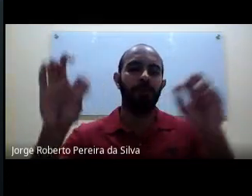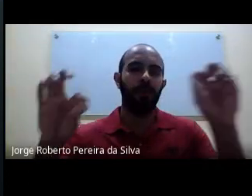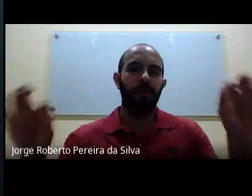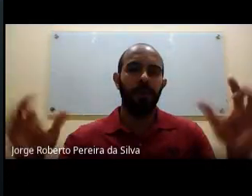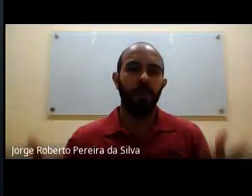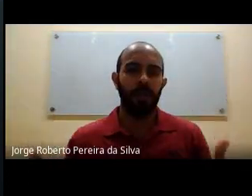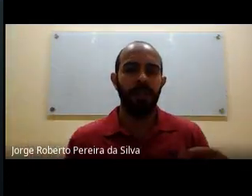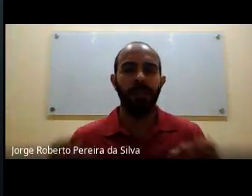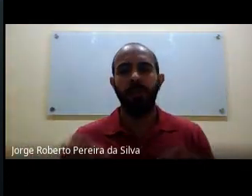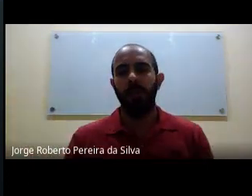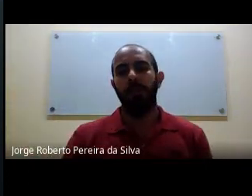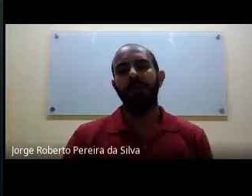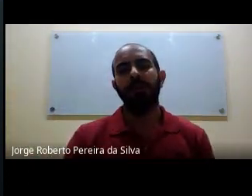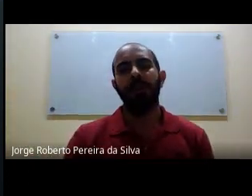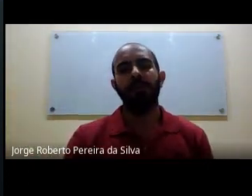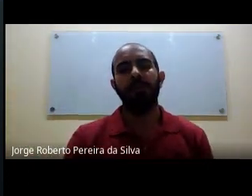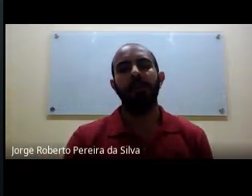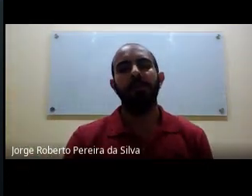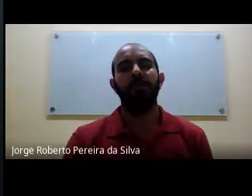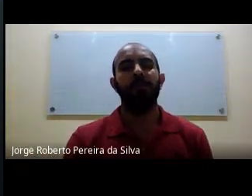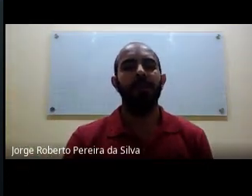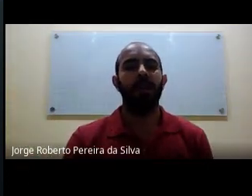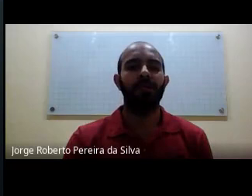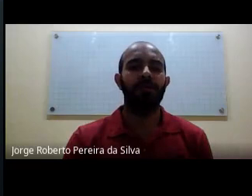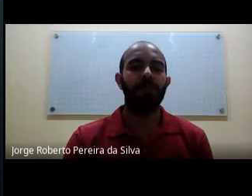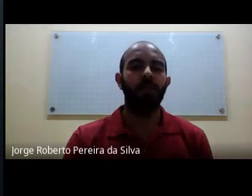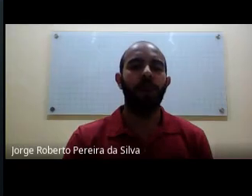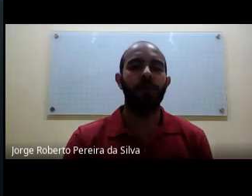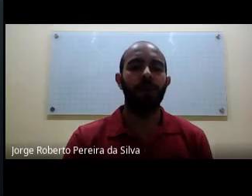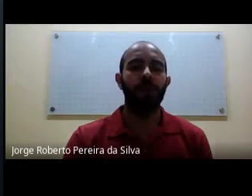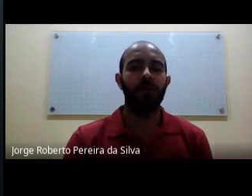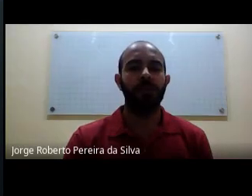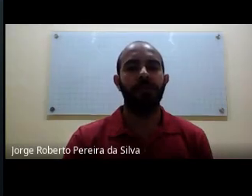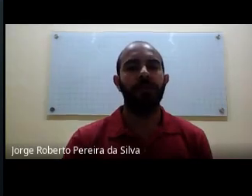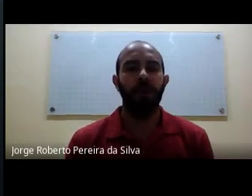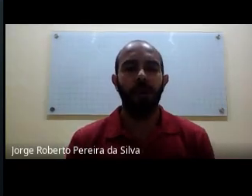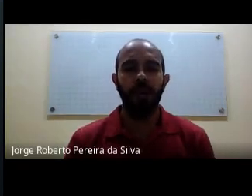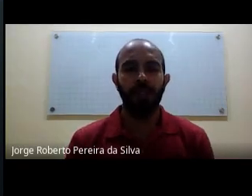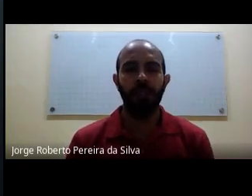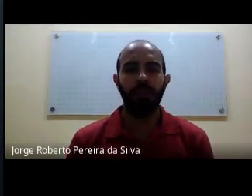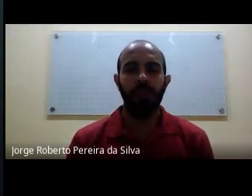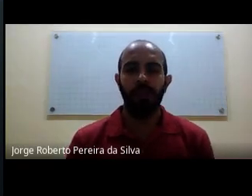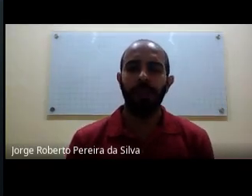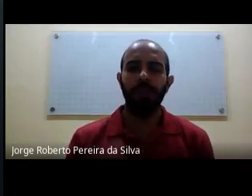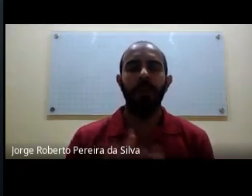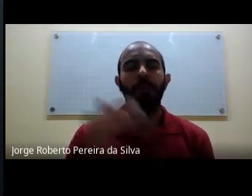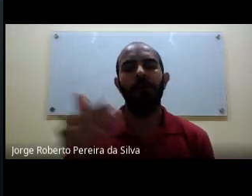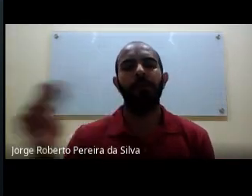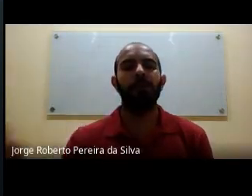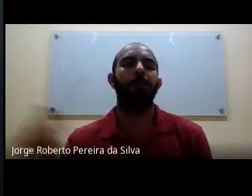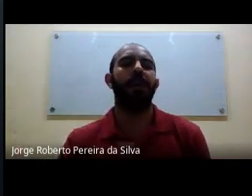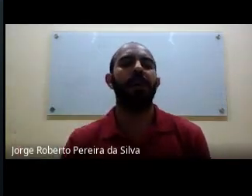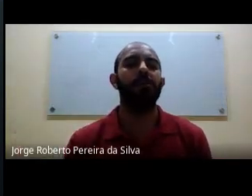um fio não retilíneo. Mas nesse caso aqui, a gente vai considerar como se fosse 4 pedaços de fio retilíneo. Então a gente vai